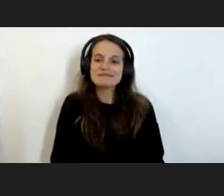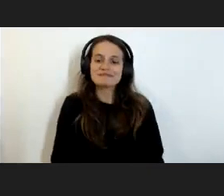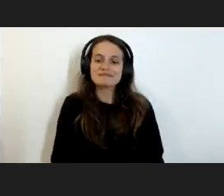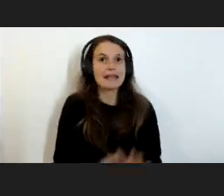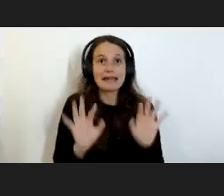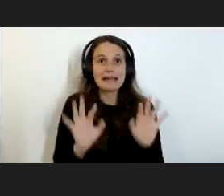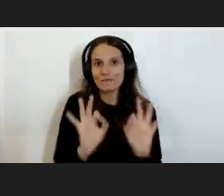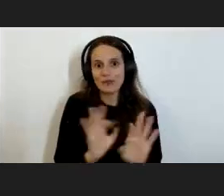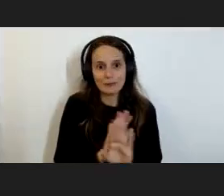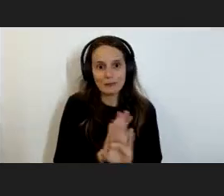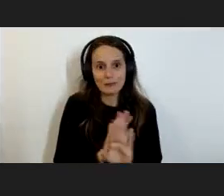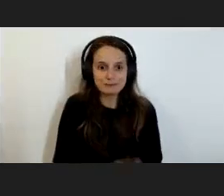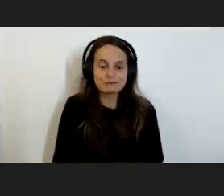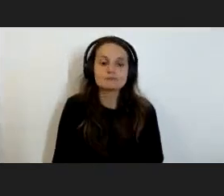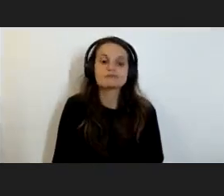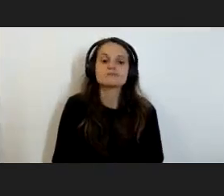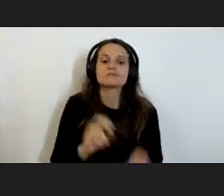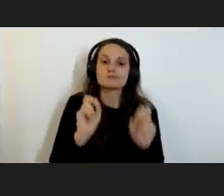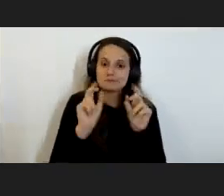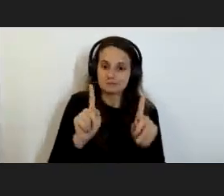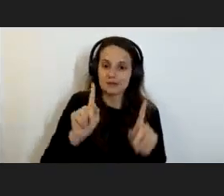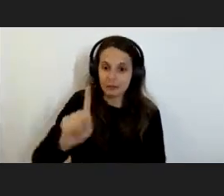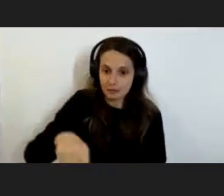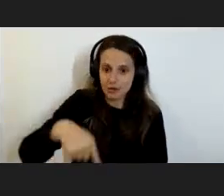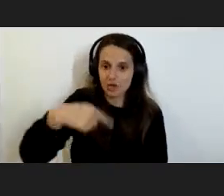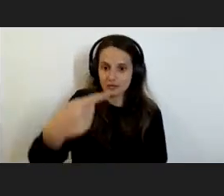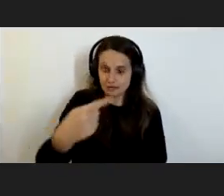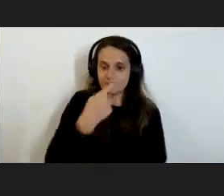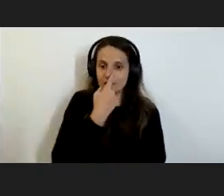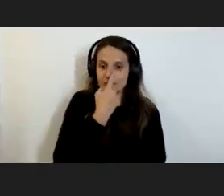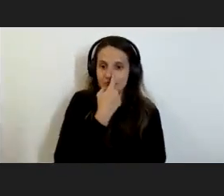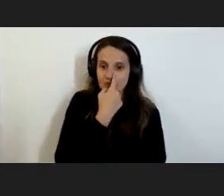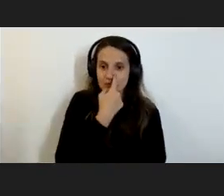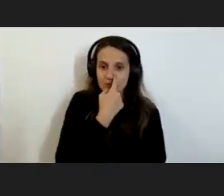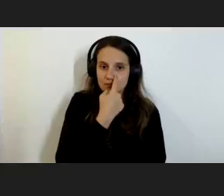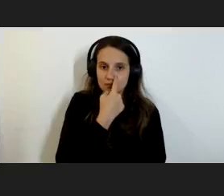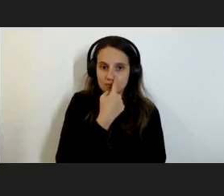Incrível. Vamos lá para a próxima agora.